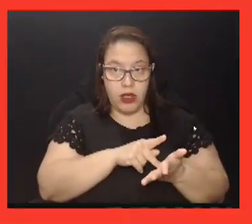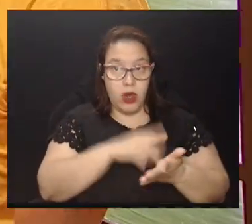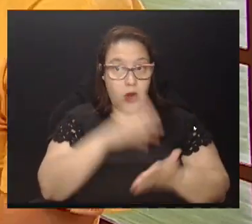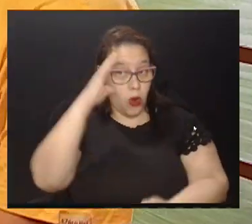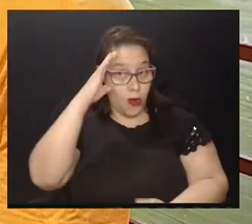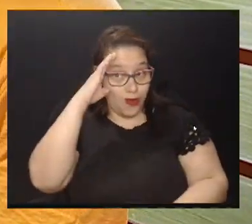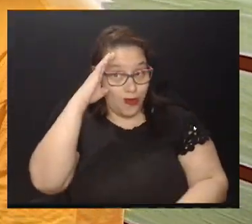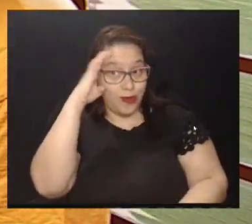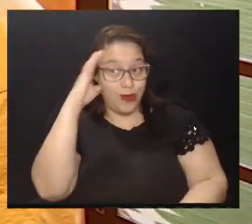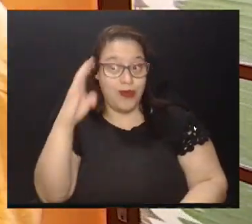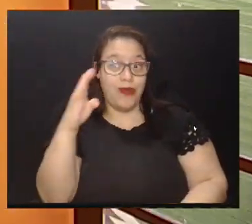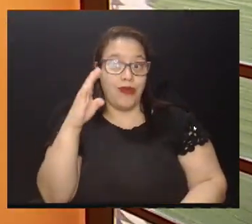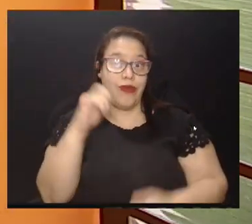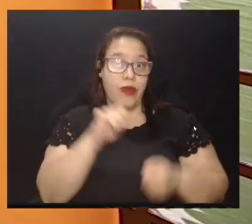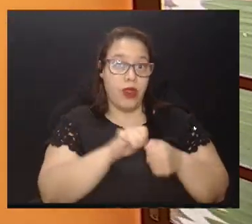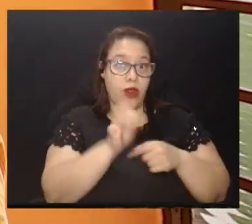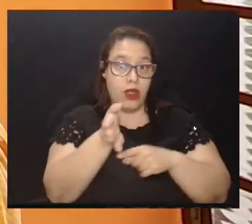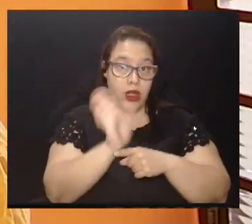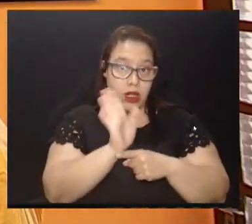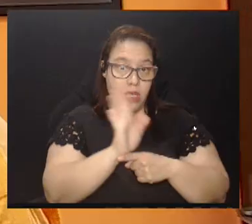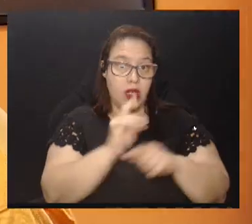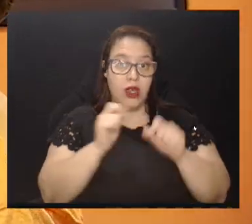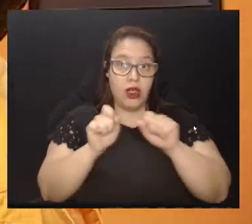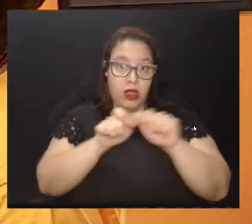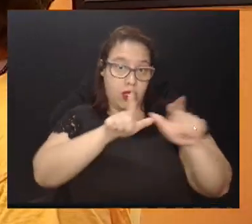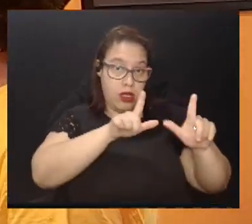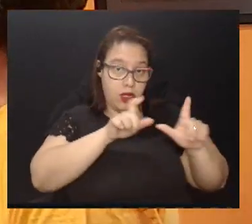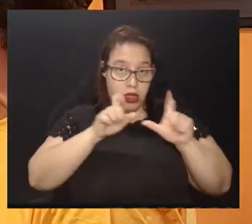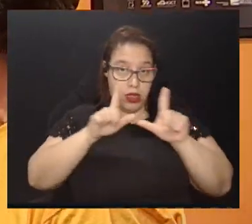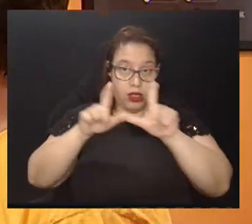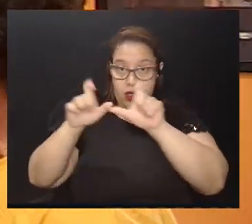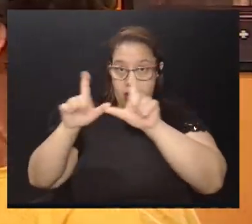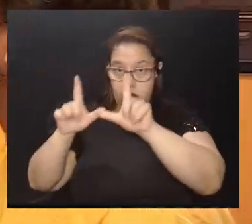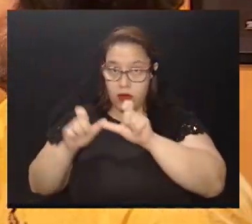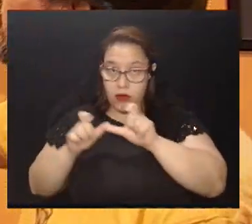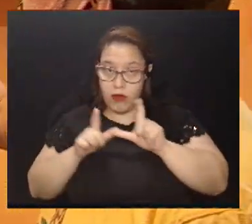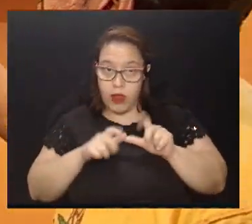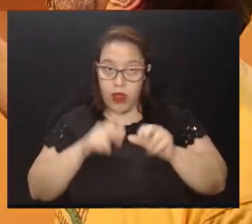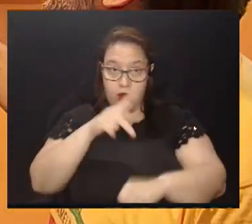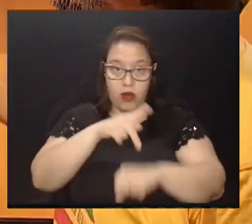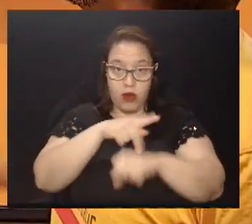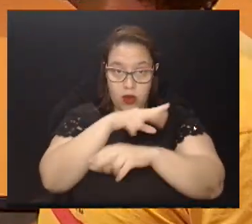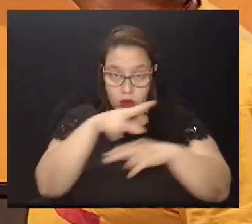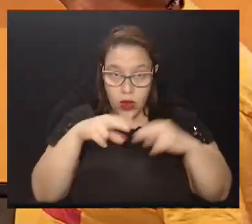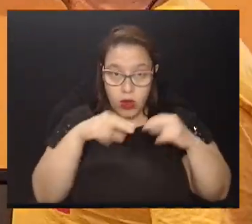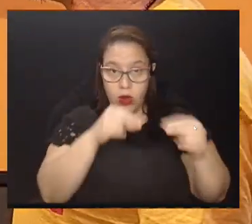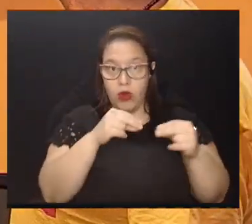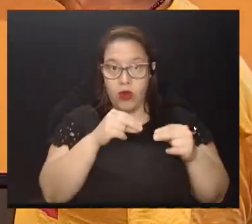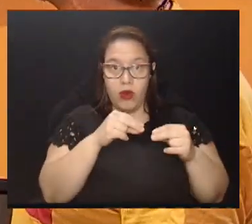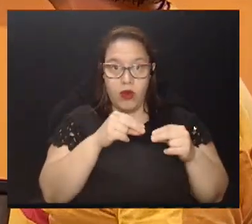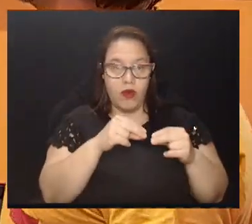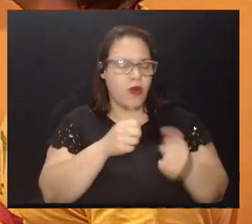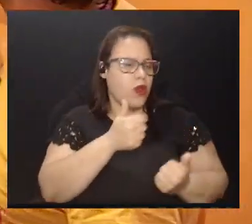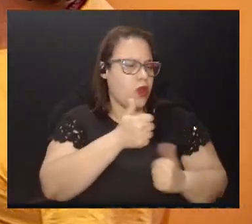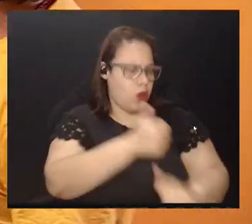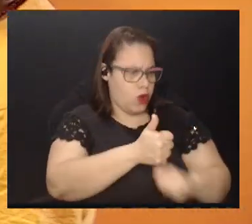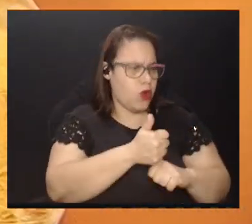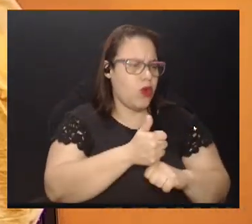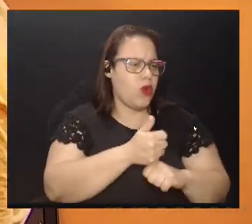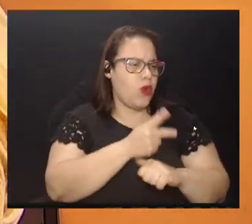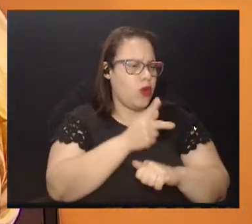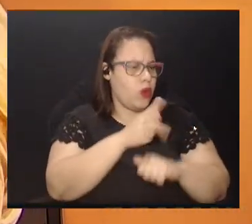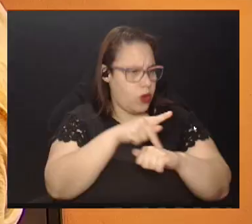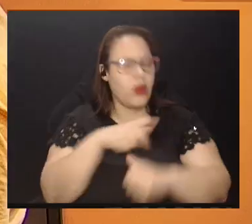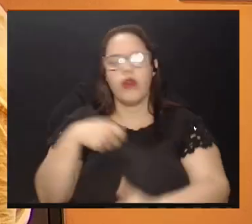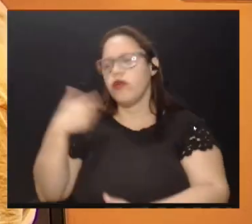os filmes. E aqui são alguns prêmios, troféus importantes aí ao longo da vida. Esse aqui,